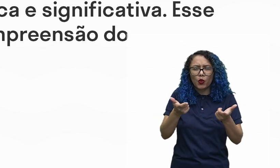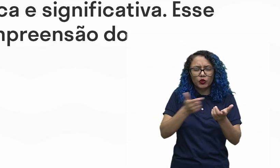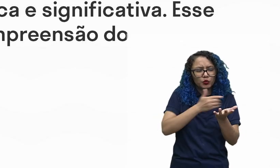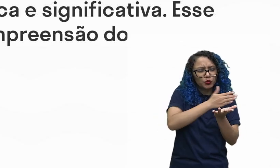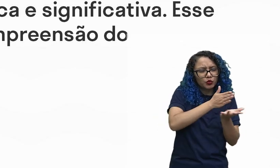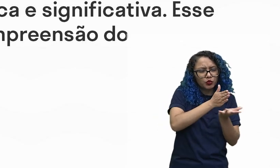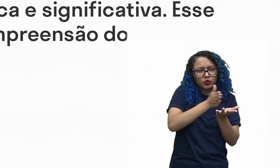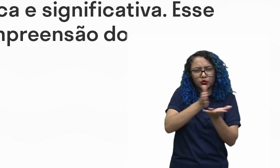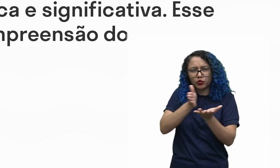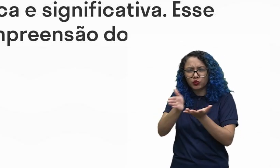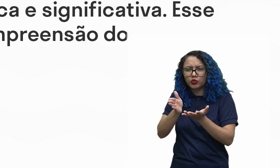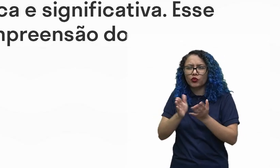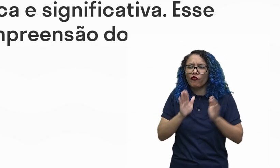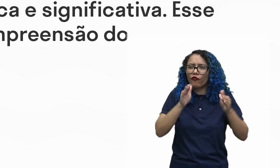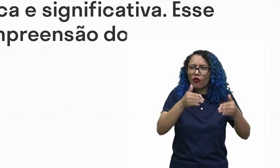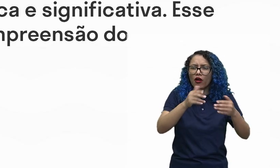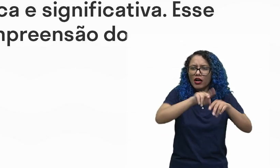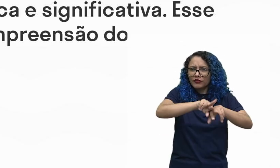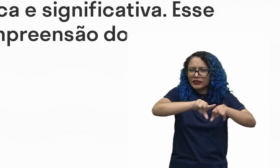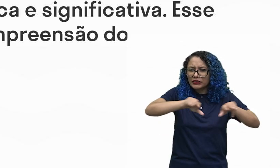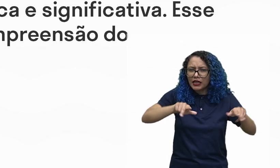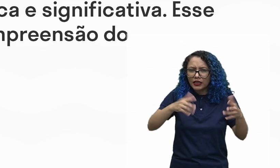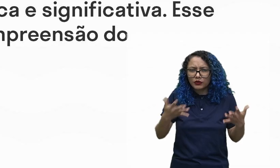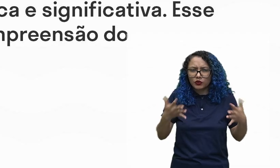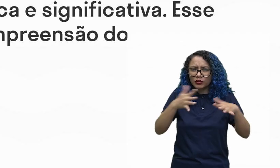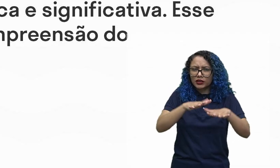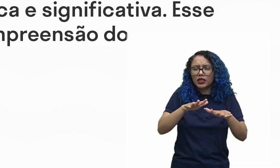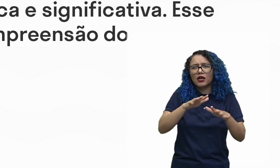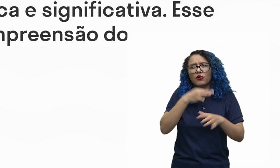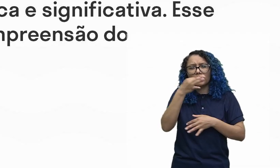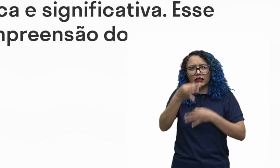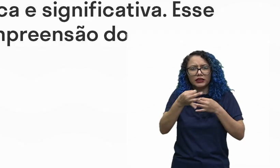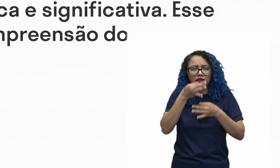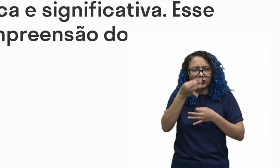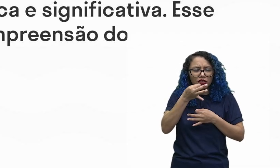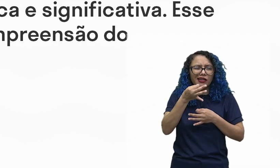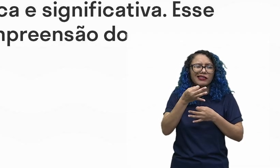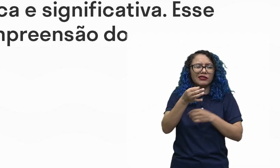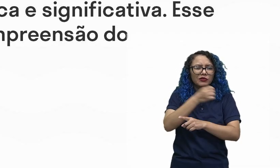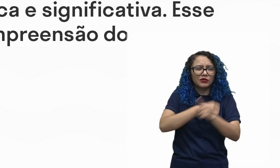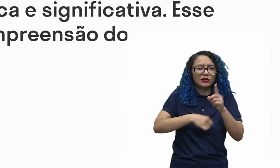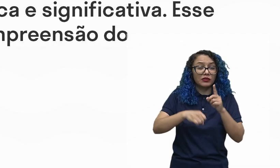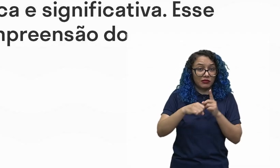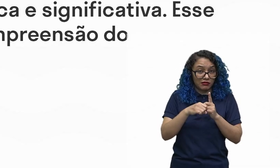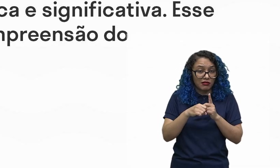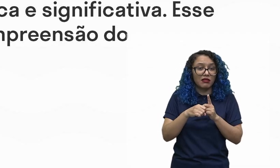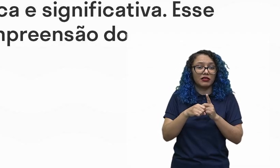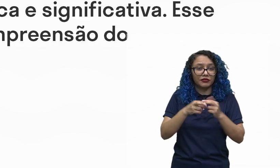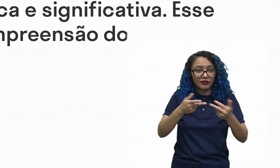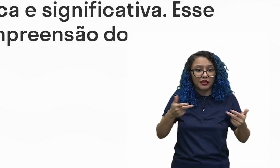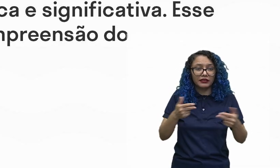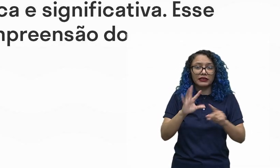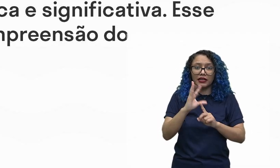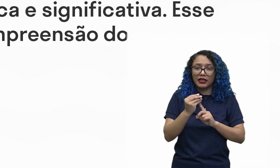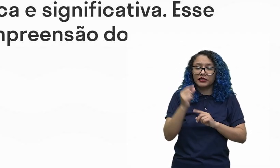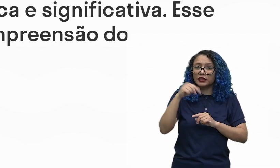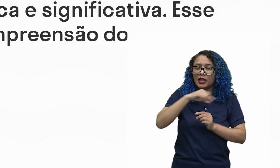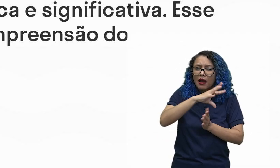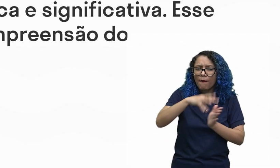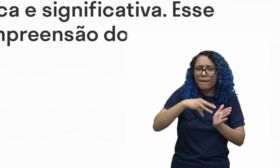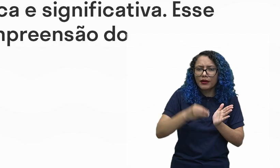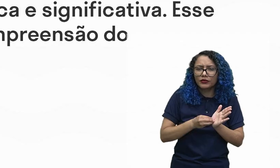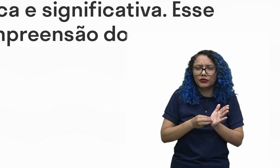ele é muito amplo e envolve várias questões de diversidade, de inclusão, críticas sociais. E as